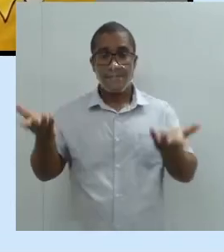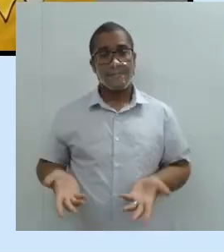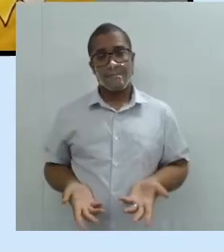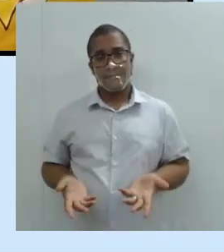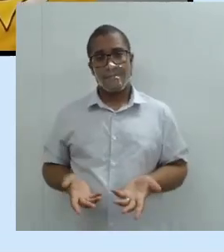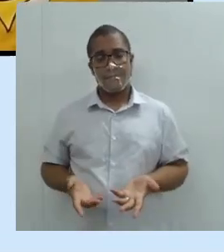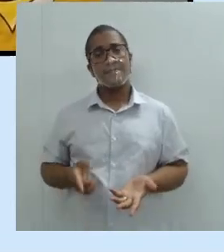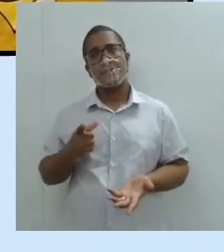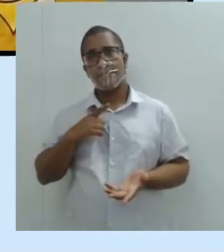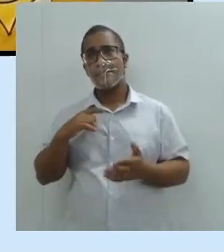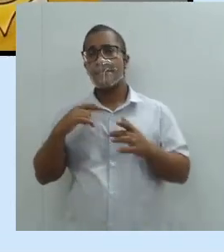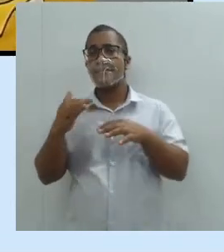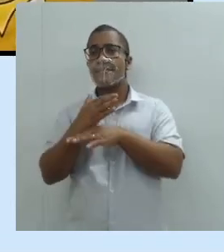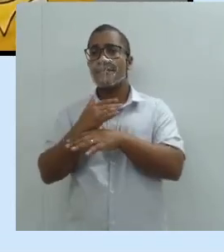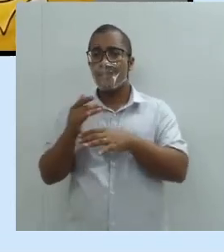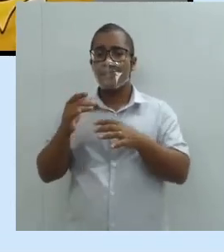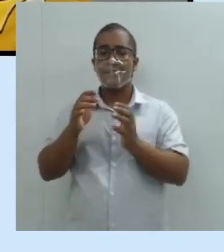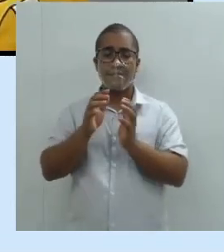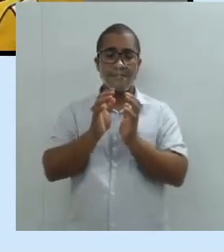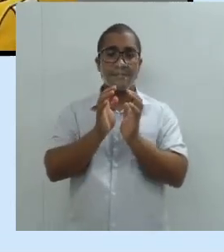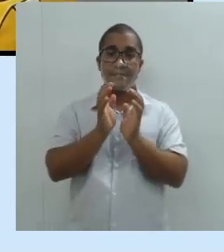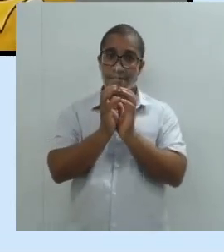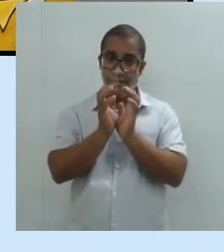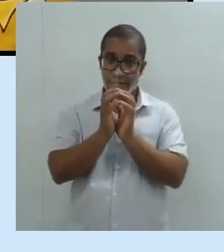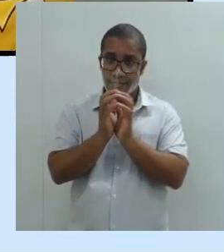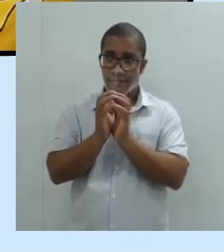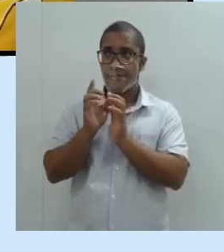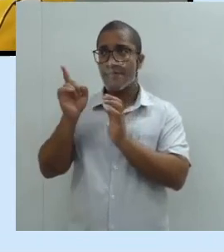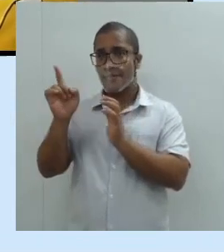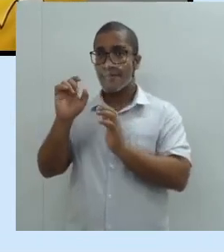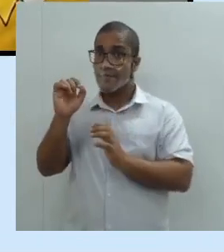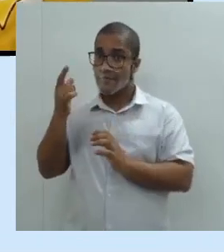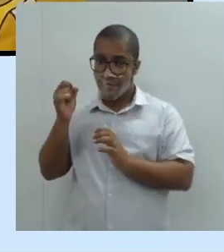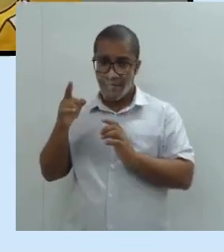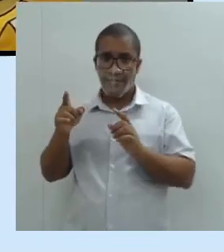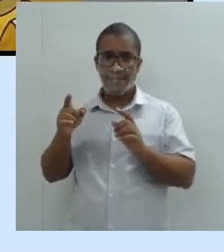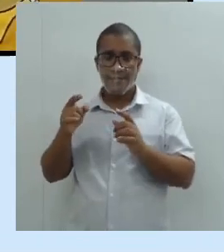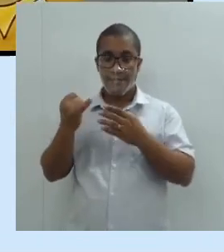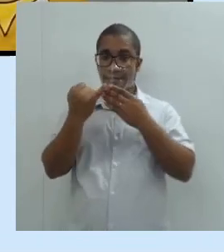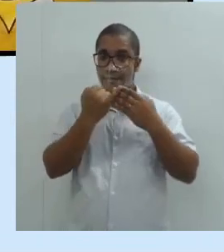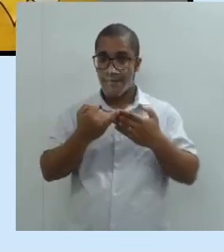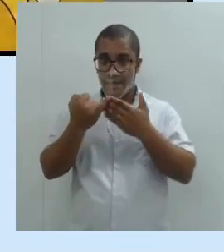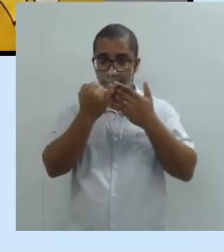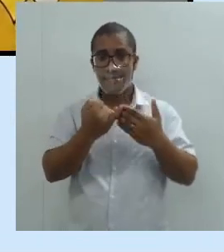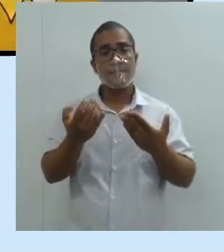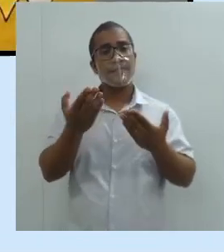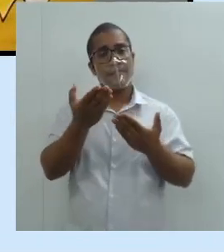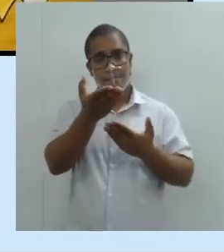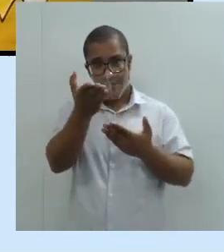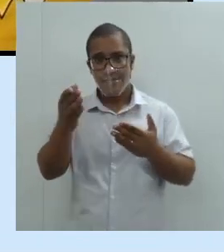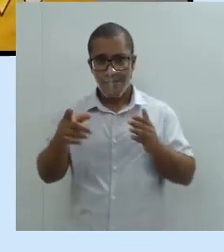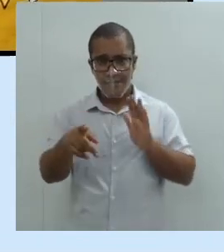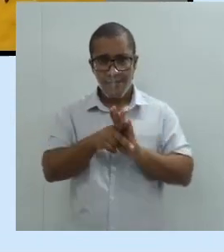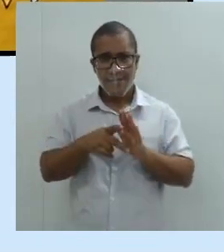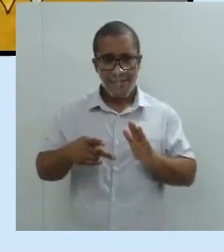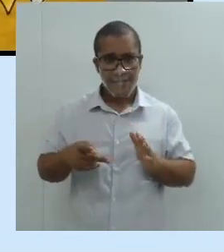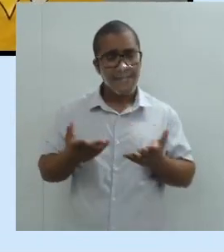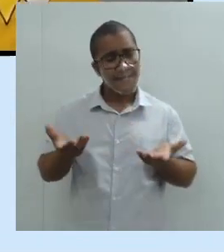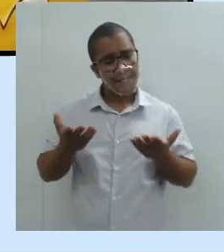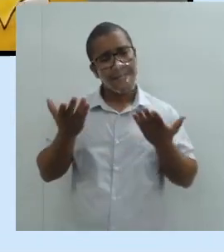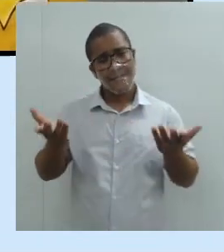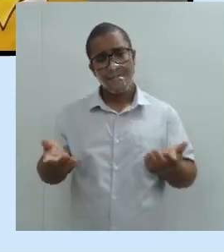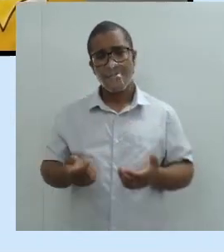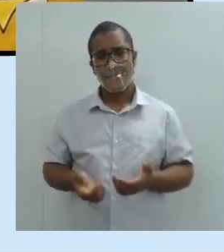temos as cidades históricas de Recife, né, e Olinda, Garaçu, alô você de Garaçu. Temos também,